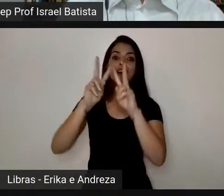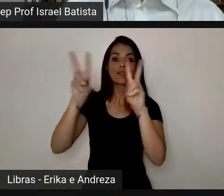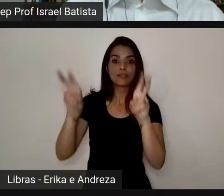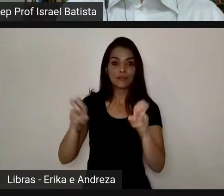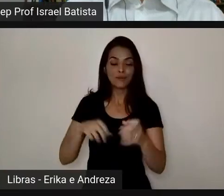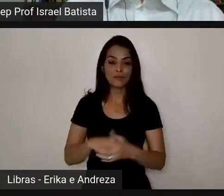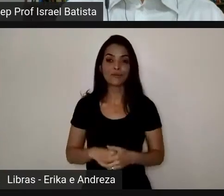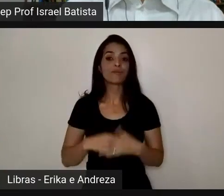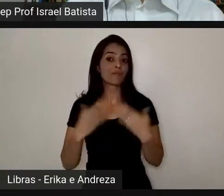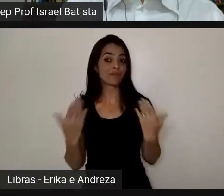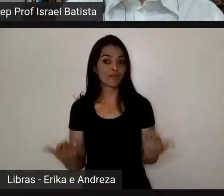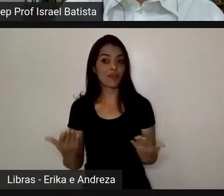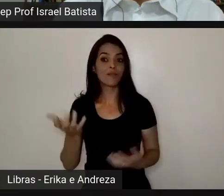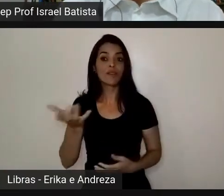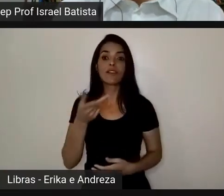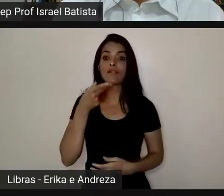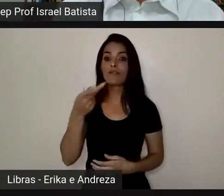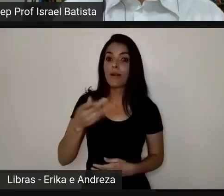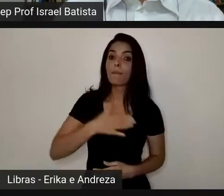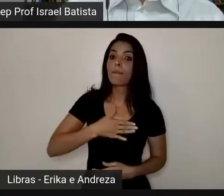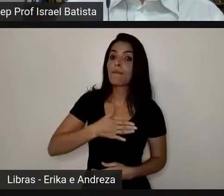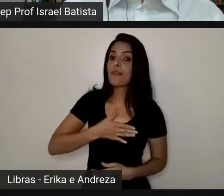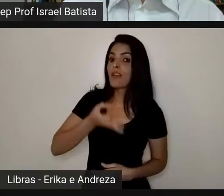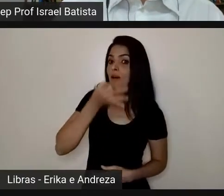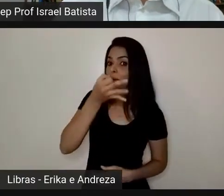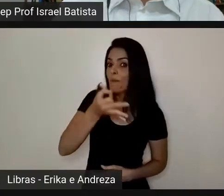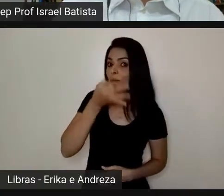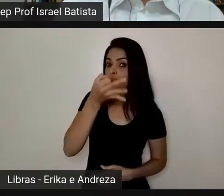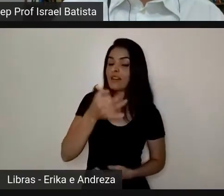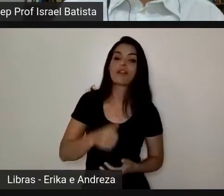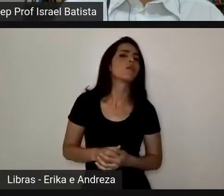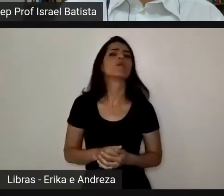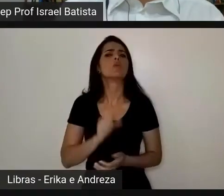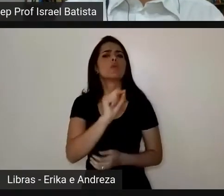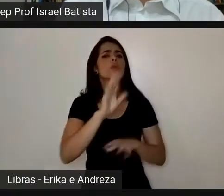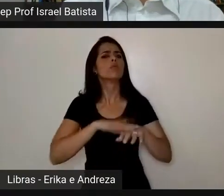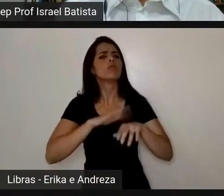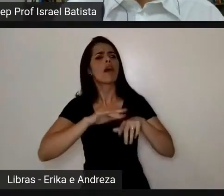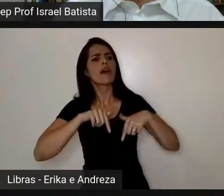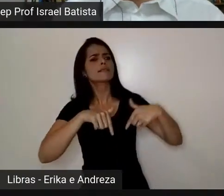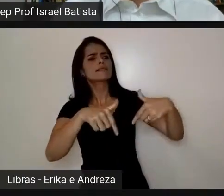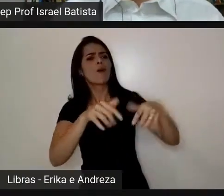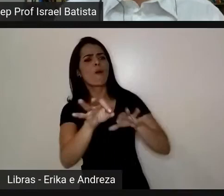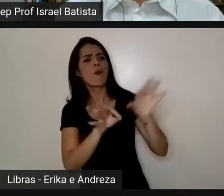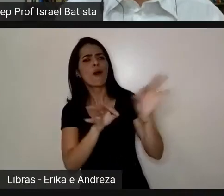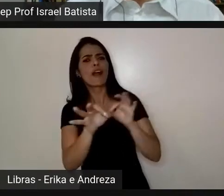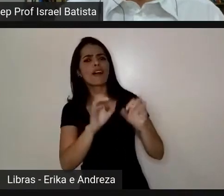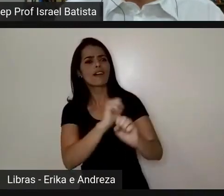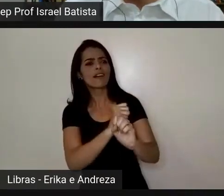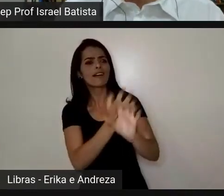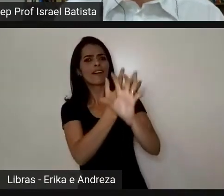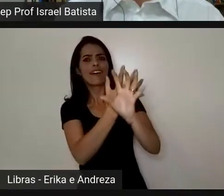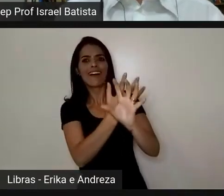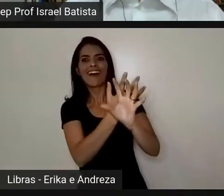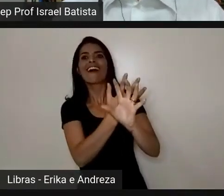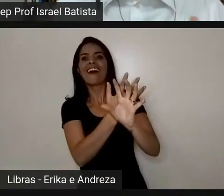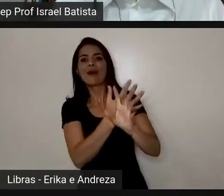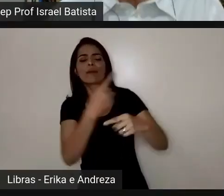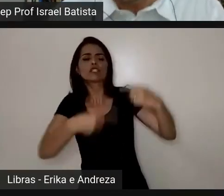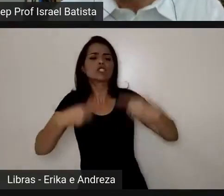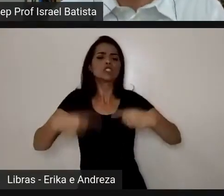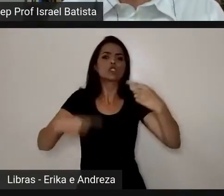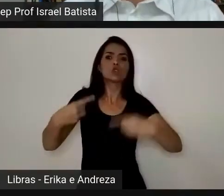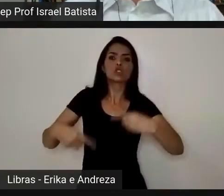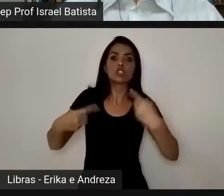que, na minha opinião, esse tipo de ação do CEFOR é dos mais importantes, porque nós precisamos elevar